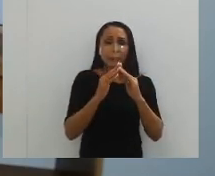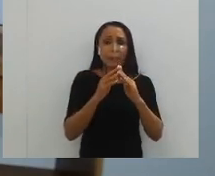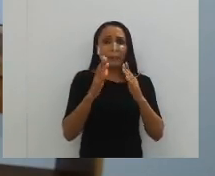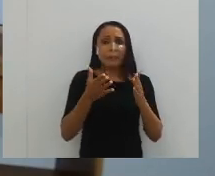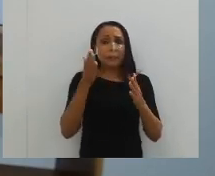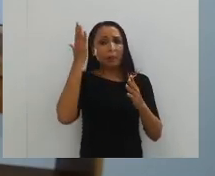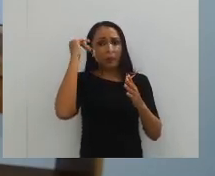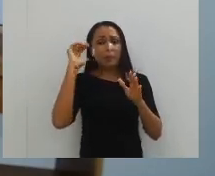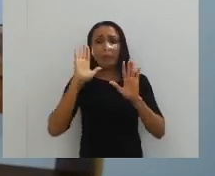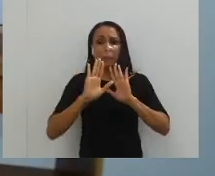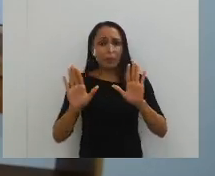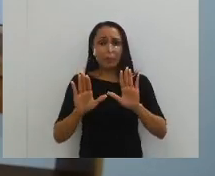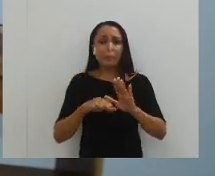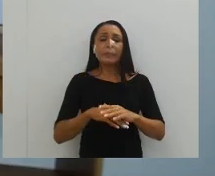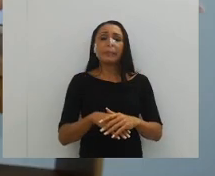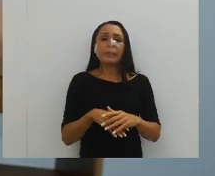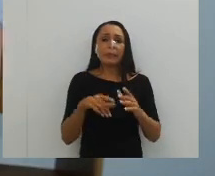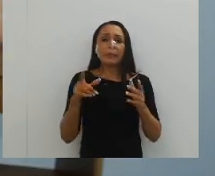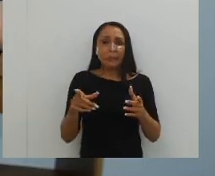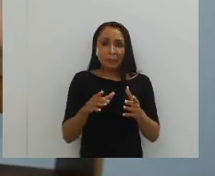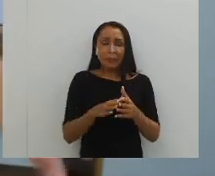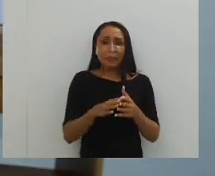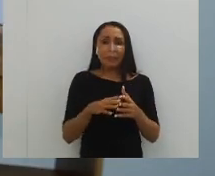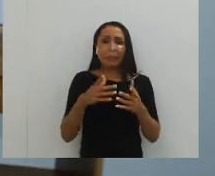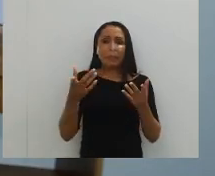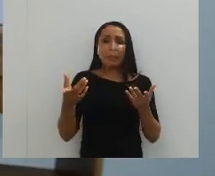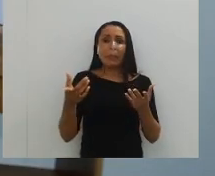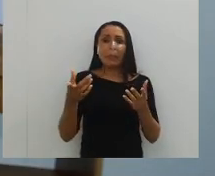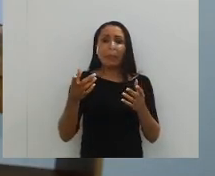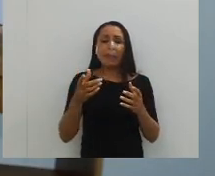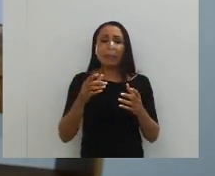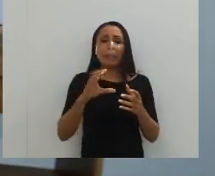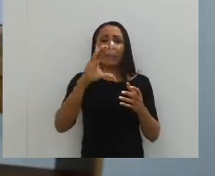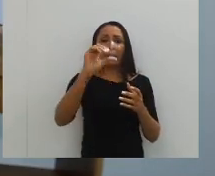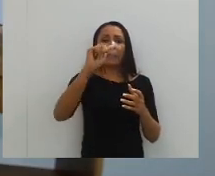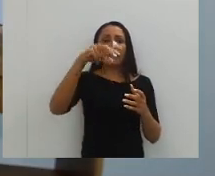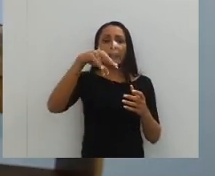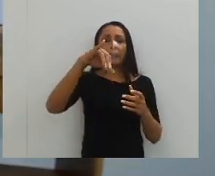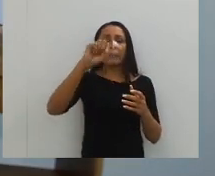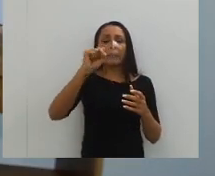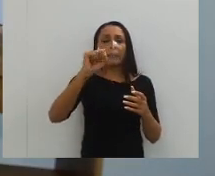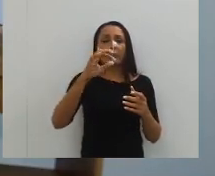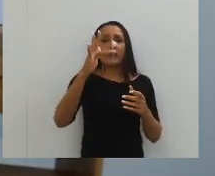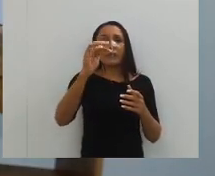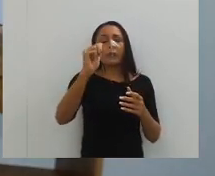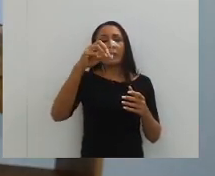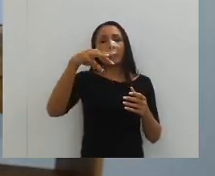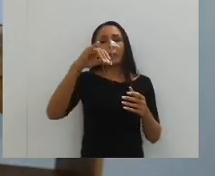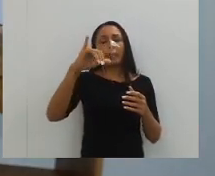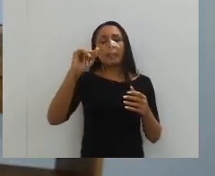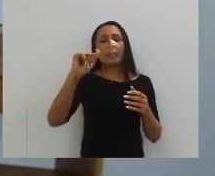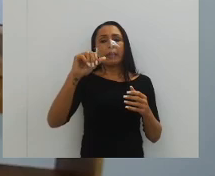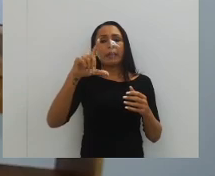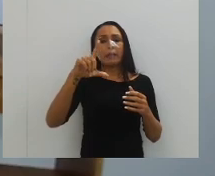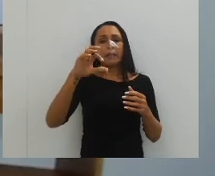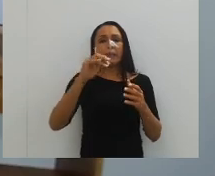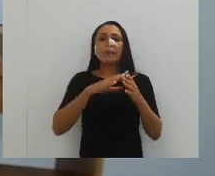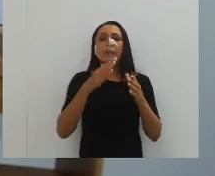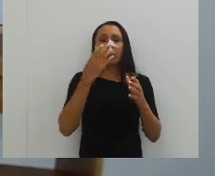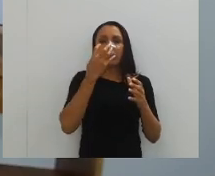não sabia, pronto, a espécie do teu cachorro é chamada de Canis familiares. Aí assim, o nome